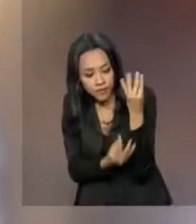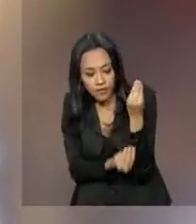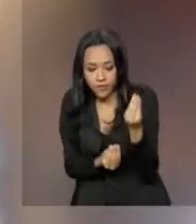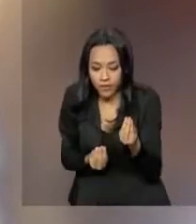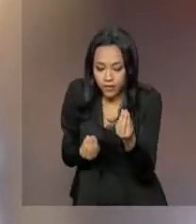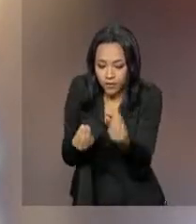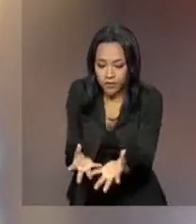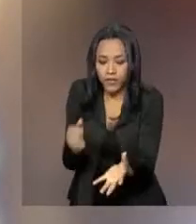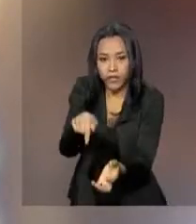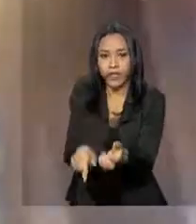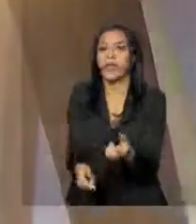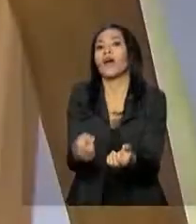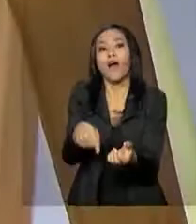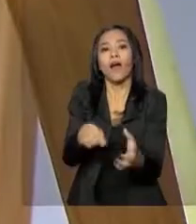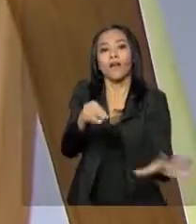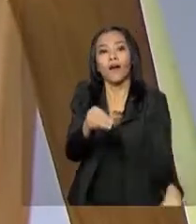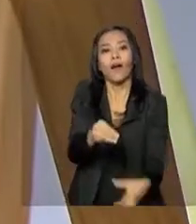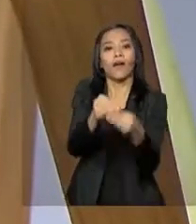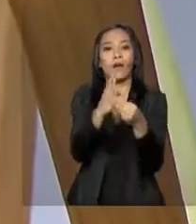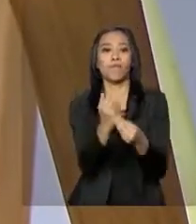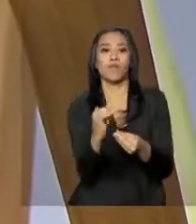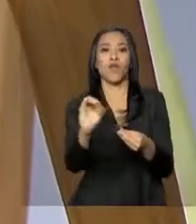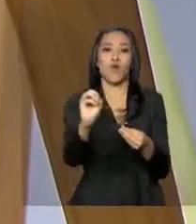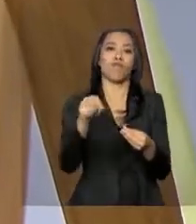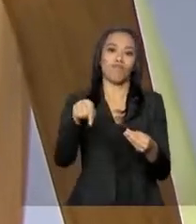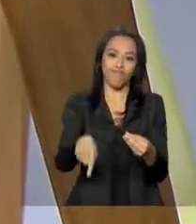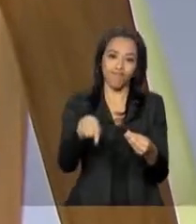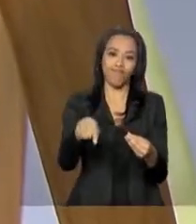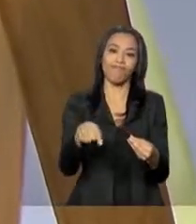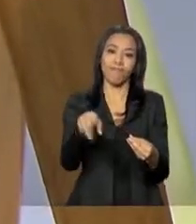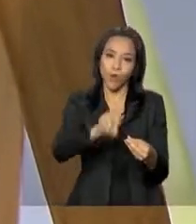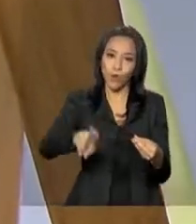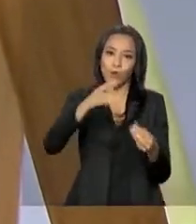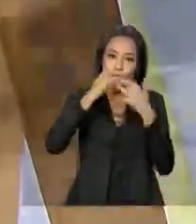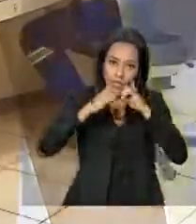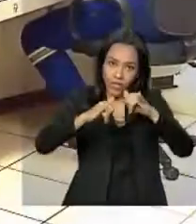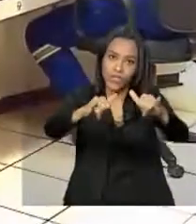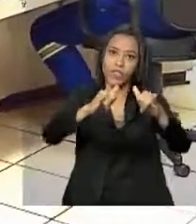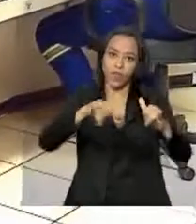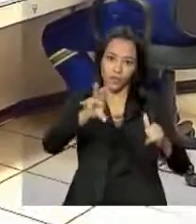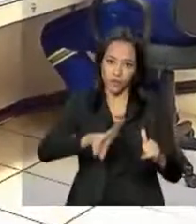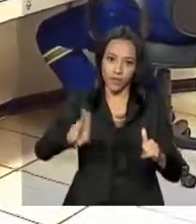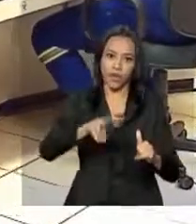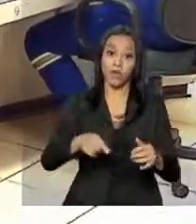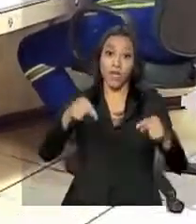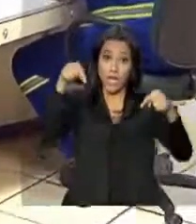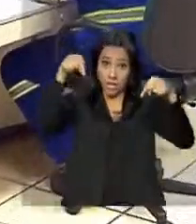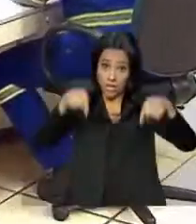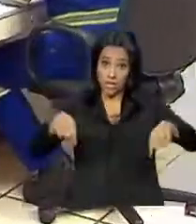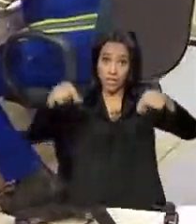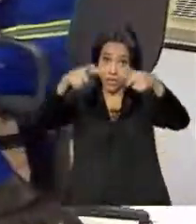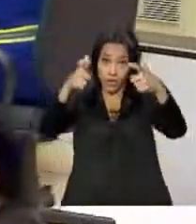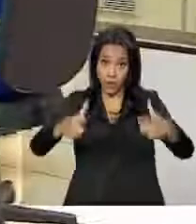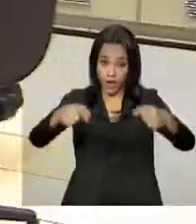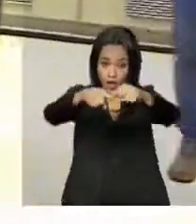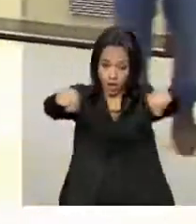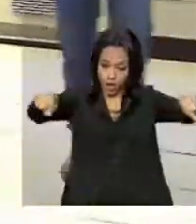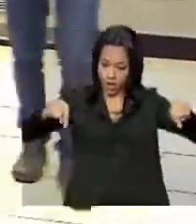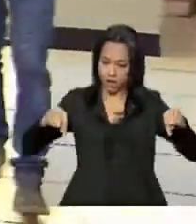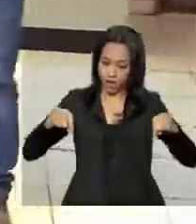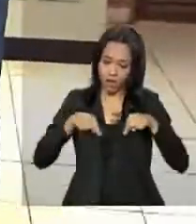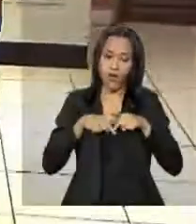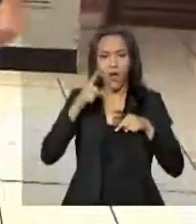hoje complementa a biomassa necessária para a geração de energia utilizando a palha. Nesta sala aqui na usina de cana-de-açúcar está